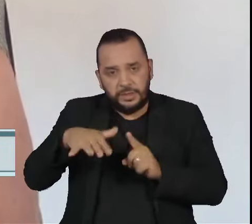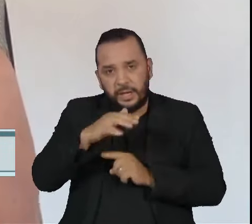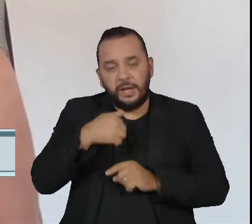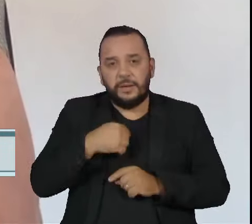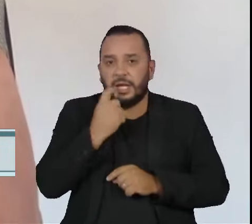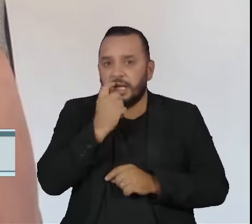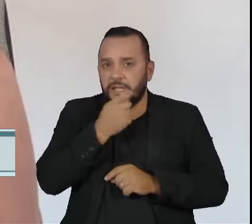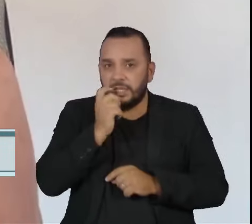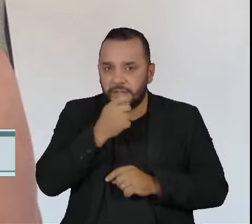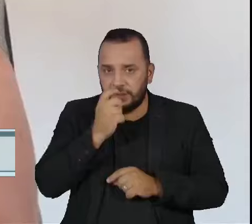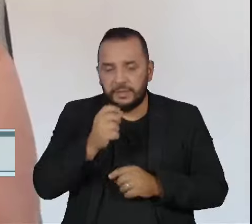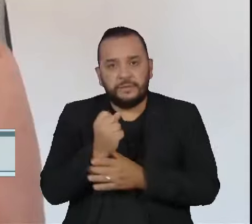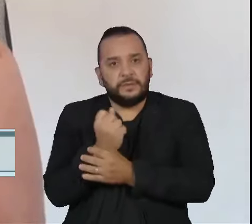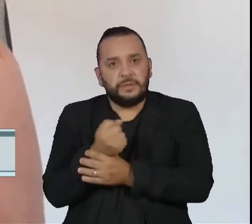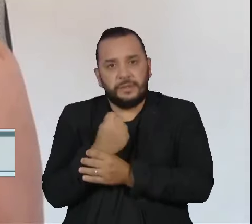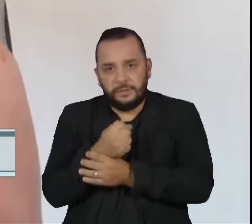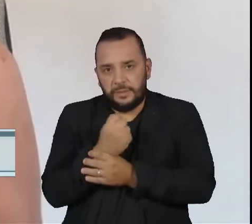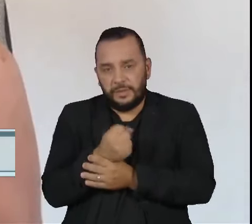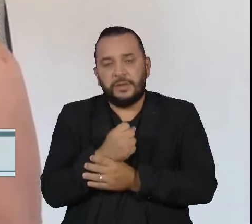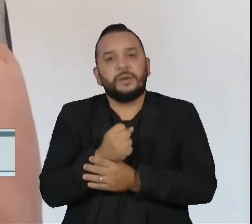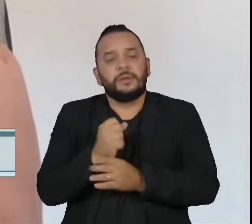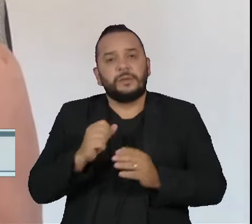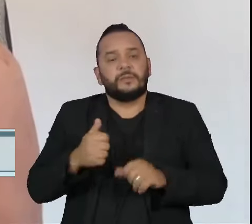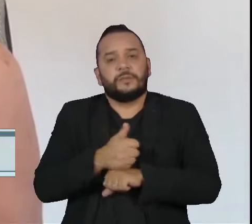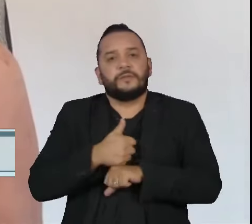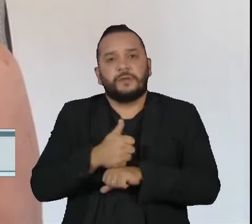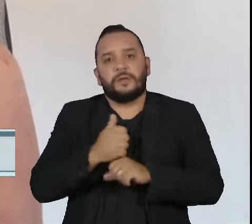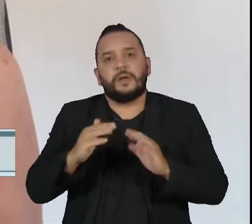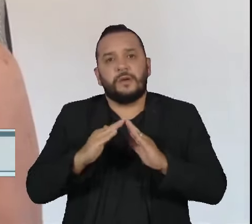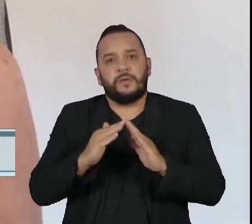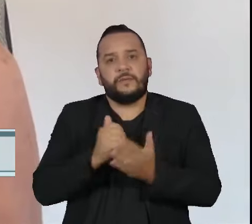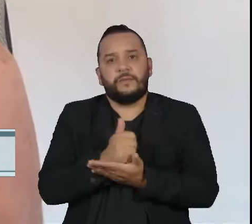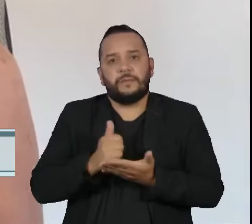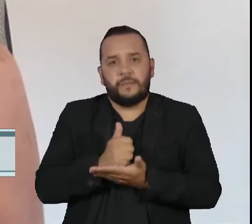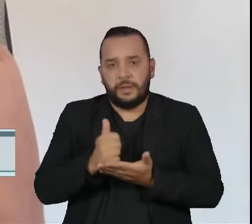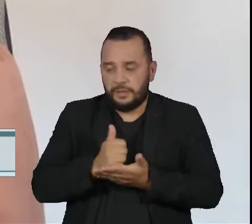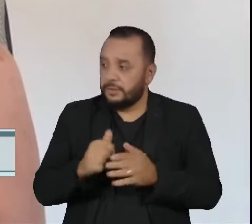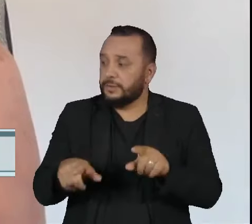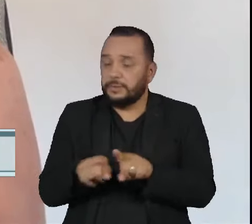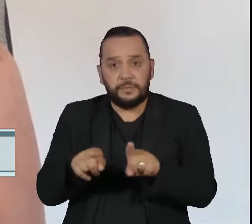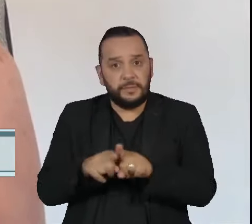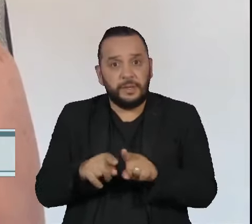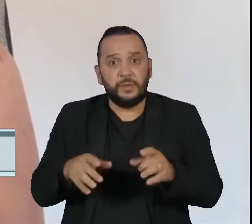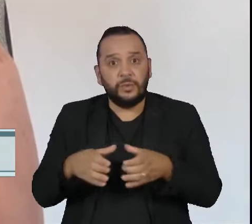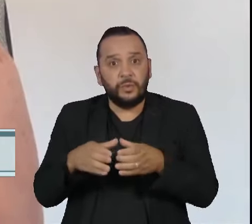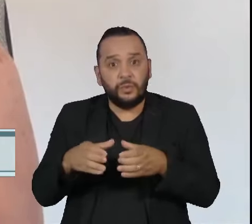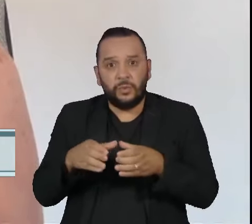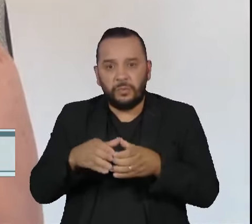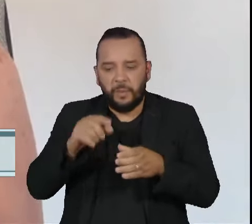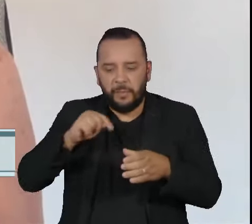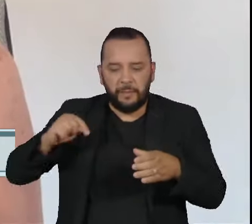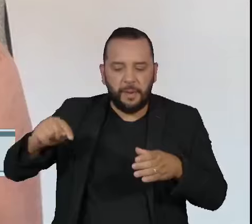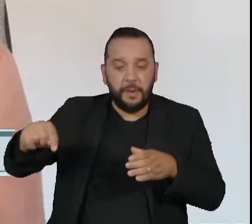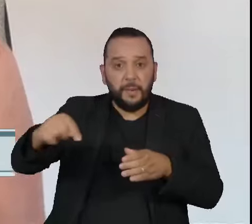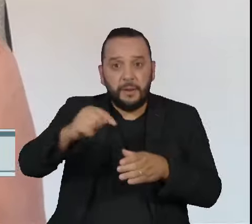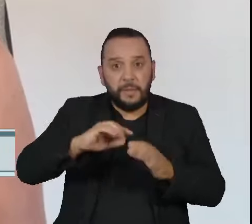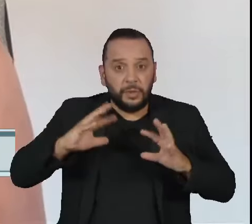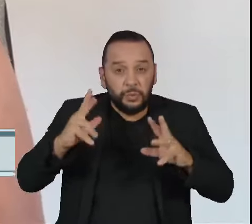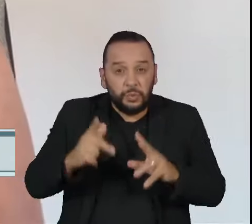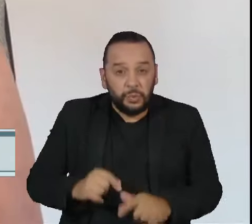fisioterapeuta, ortopedista, farmacêutico, na maior parte das vezes, essas equipes não estão completas nos centros de